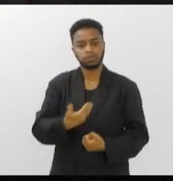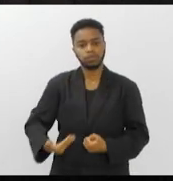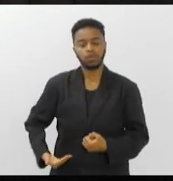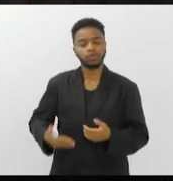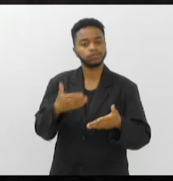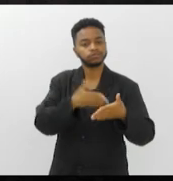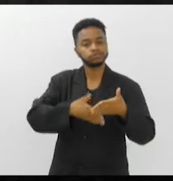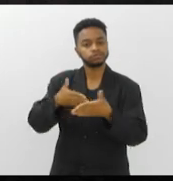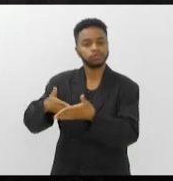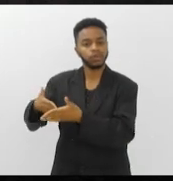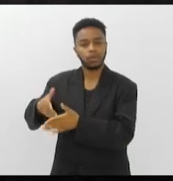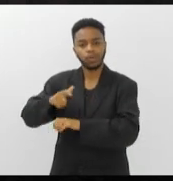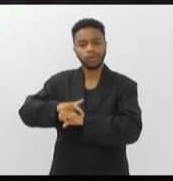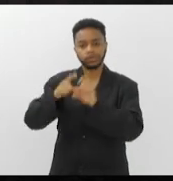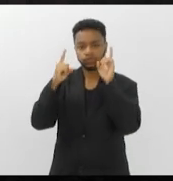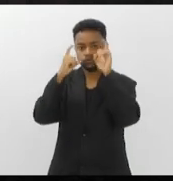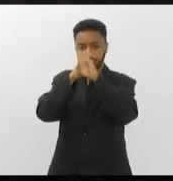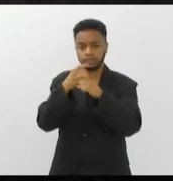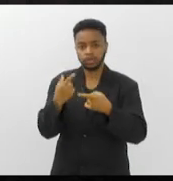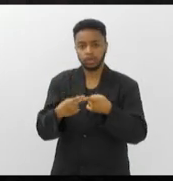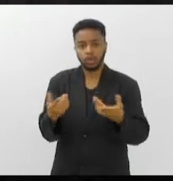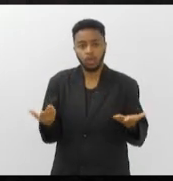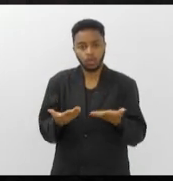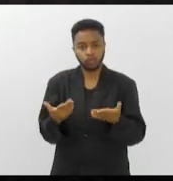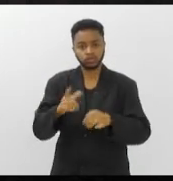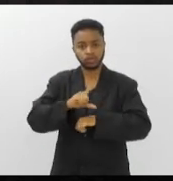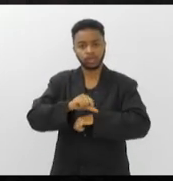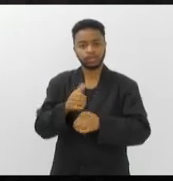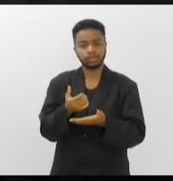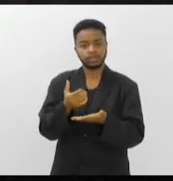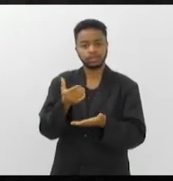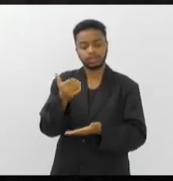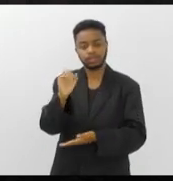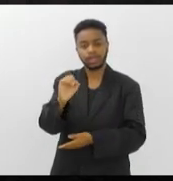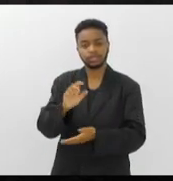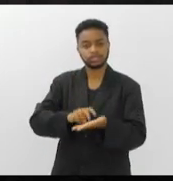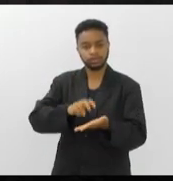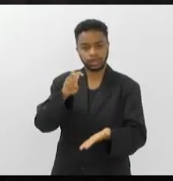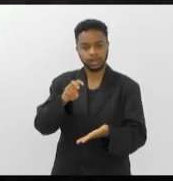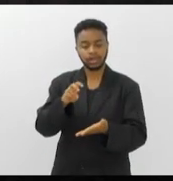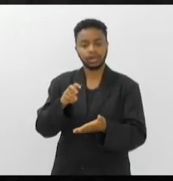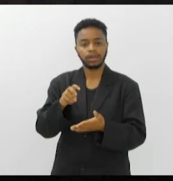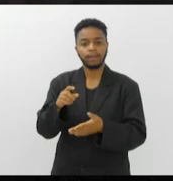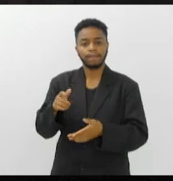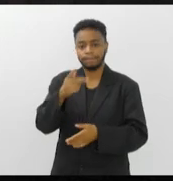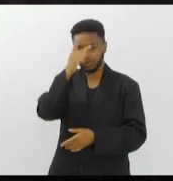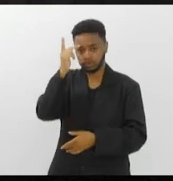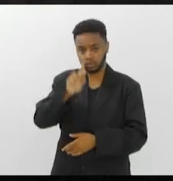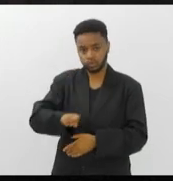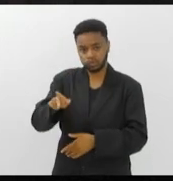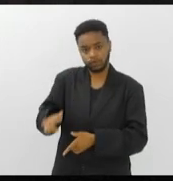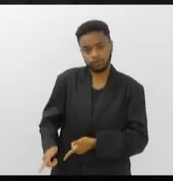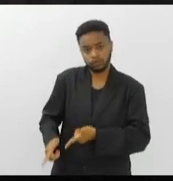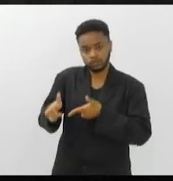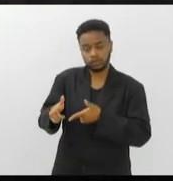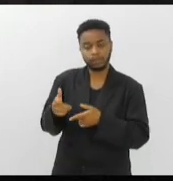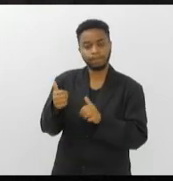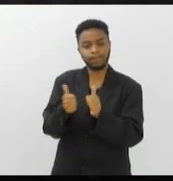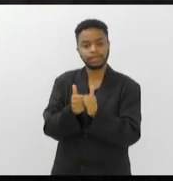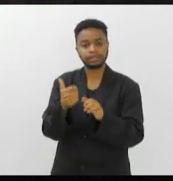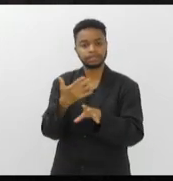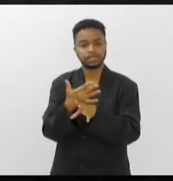que hoje, 10 horas da manhã, elementos de fuzis na entrada da Cidade Alta, na Avenida Brasil, 10 horas da